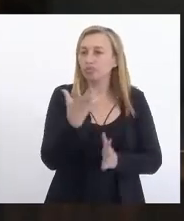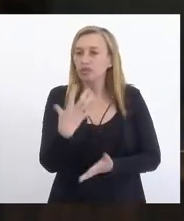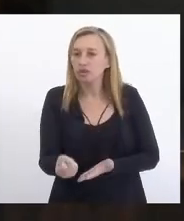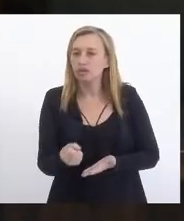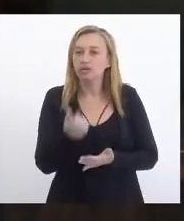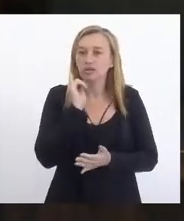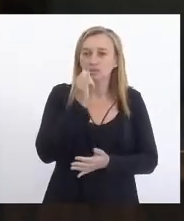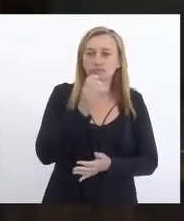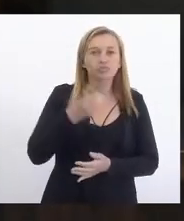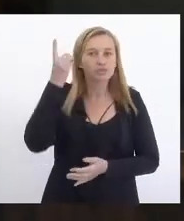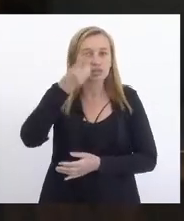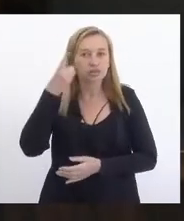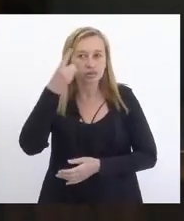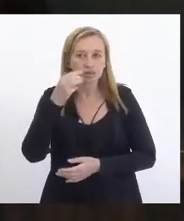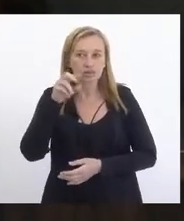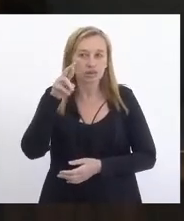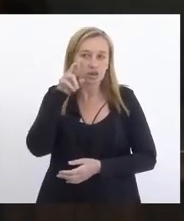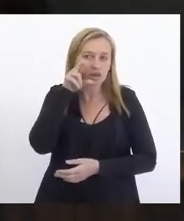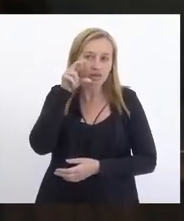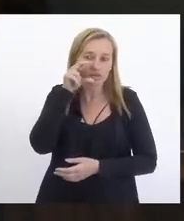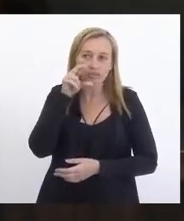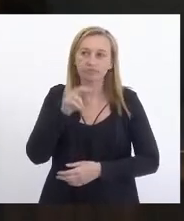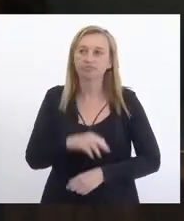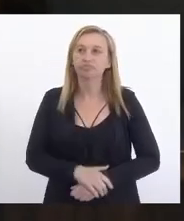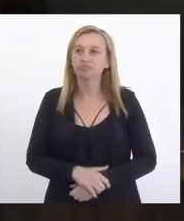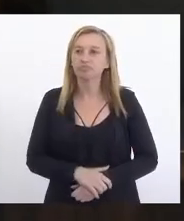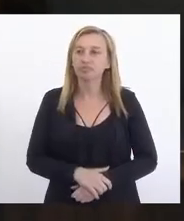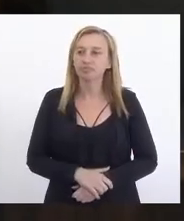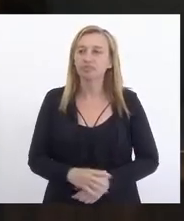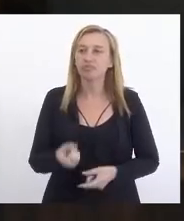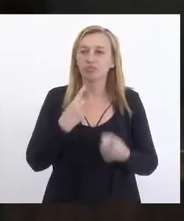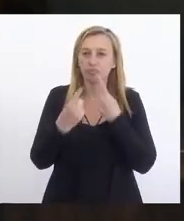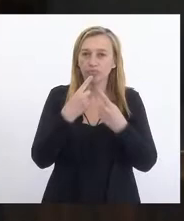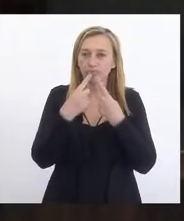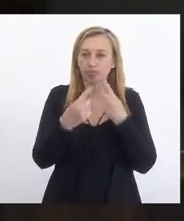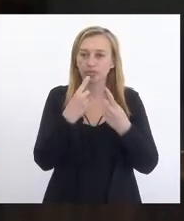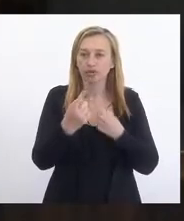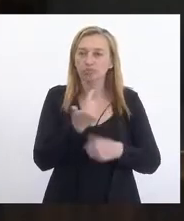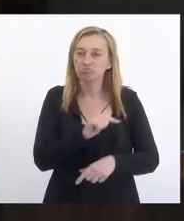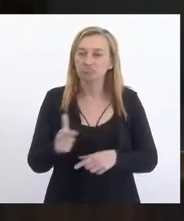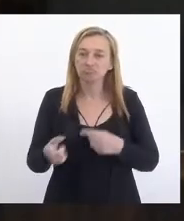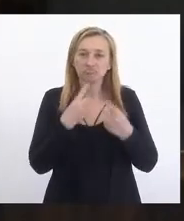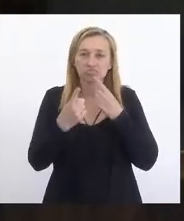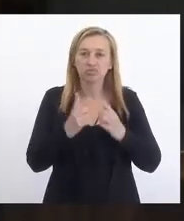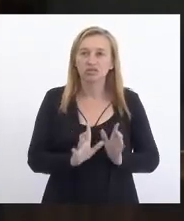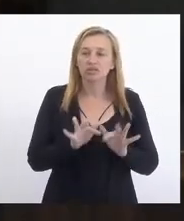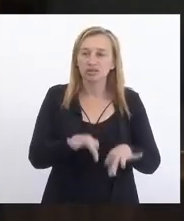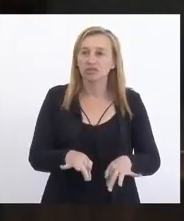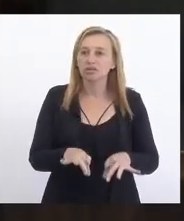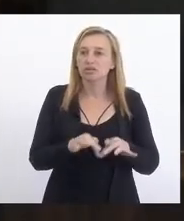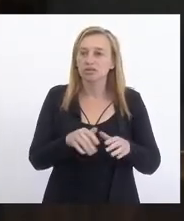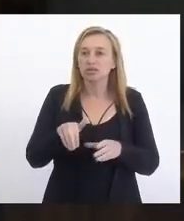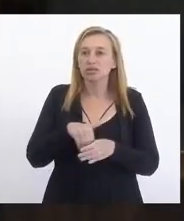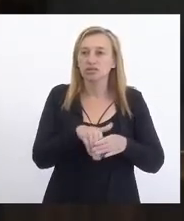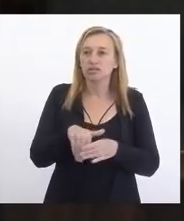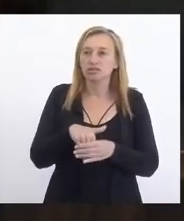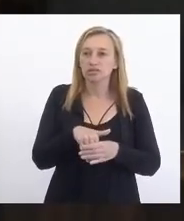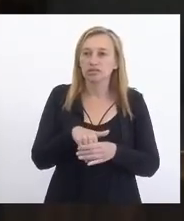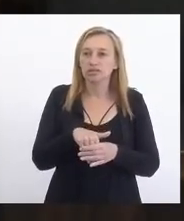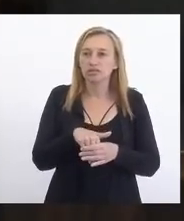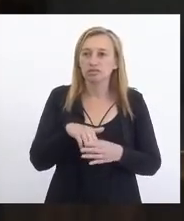favorável ao relator deputado Rosenberg Reis. Em discussão, não havendo quem queira discutir, encerrada a discussão,